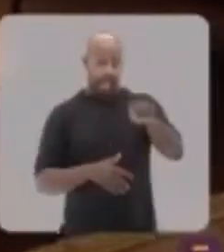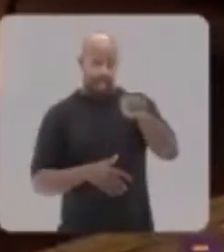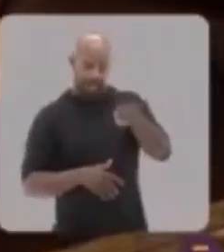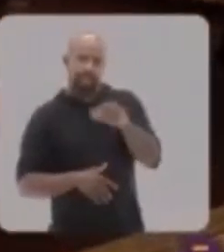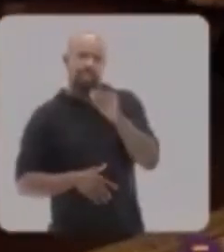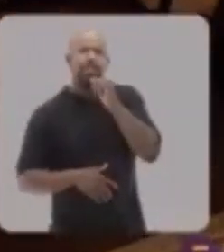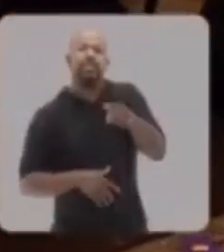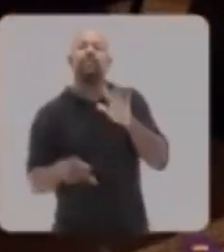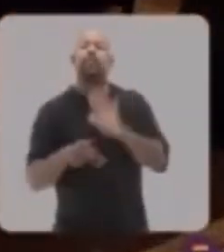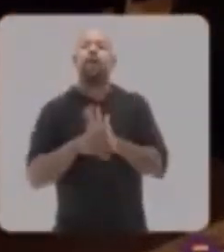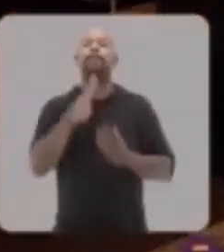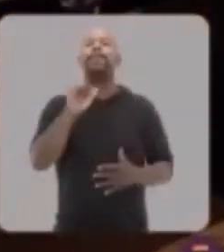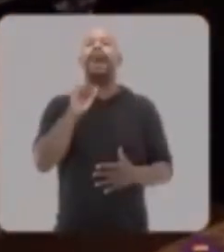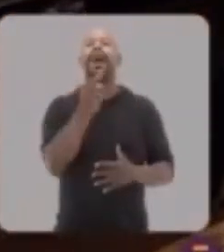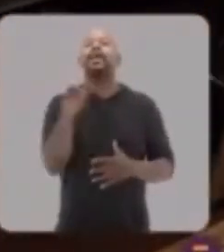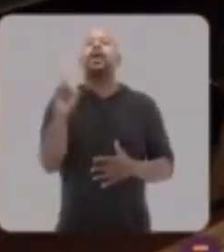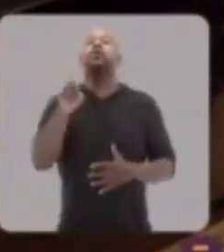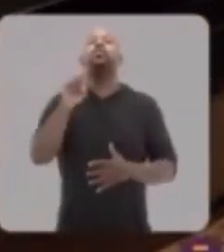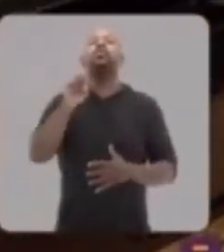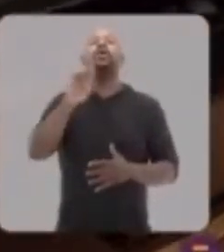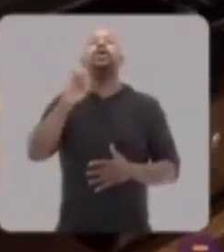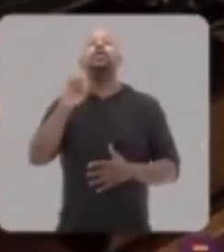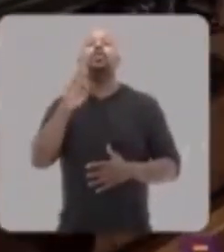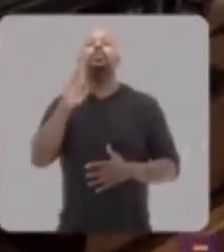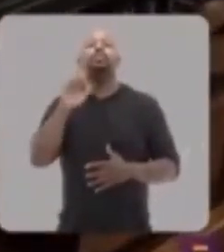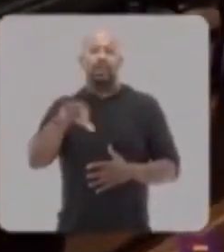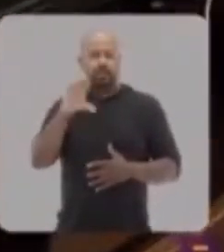exemplo, pertenceu ao Barão de Rio Branco.